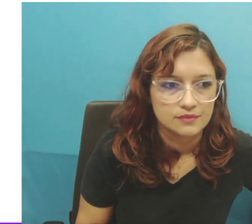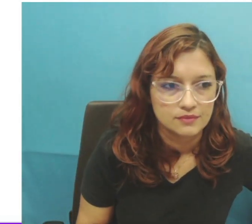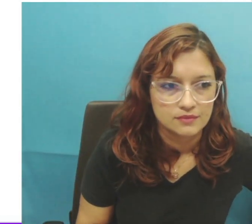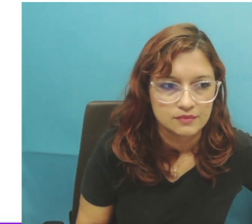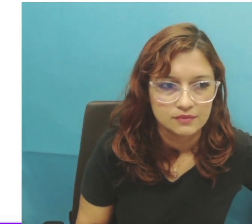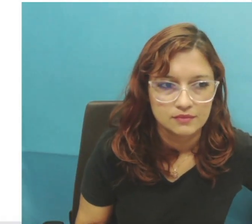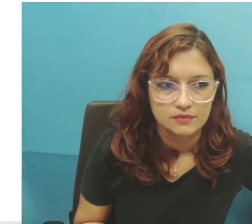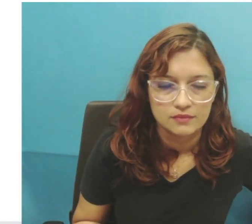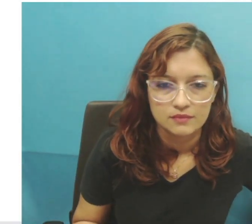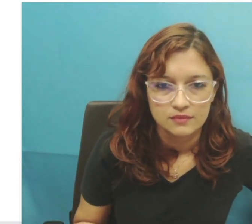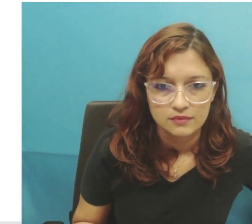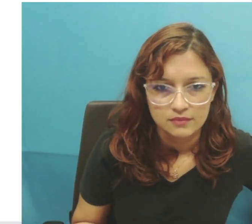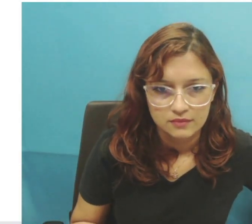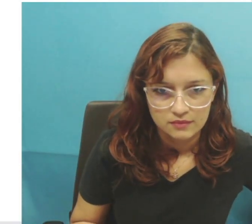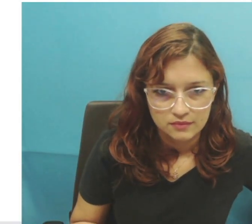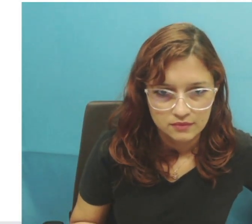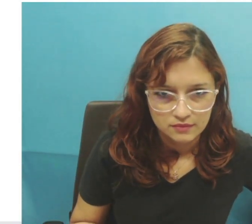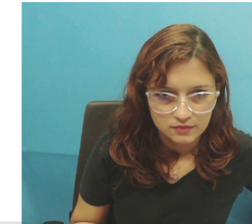Veja, ó.